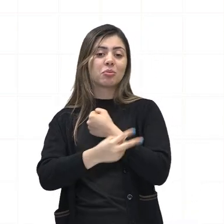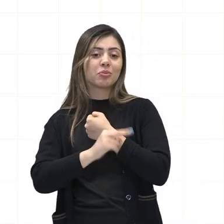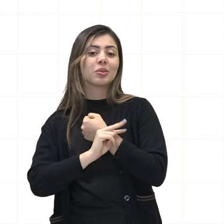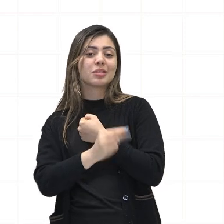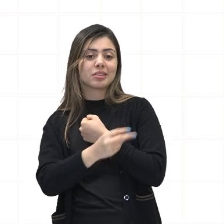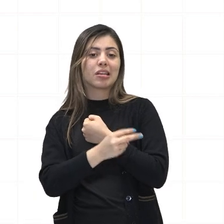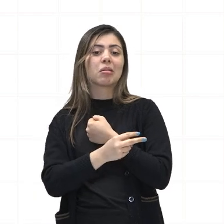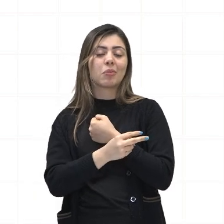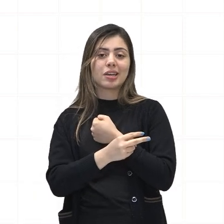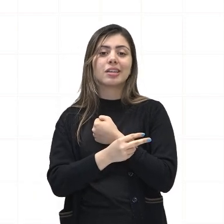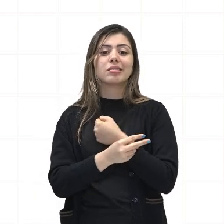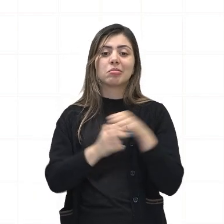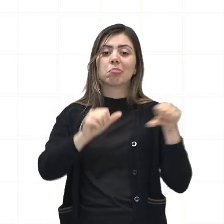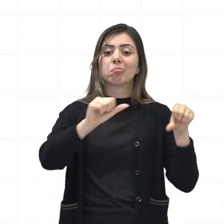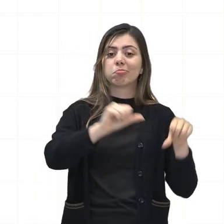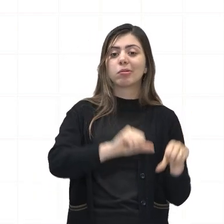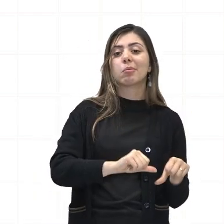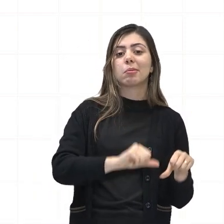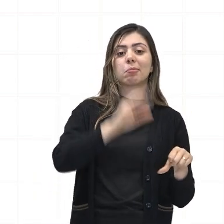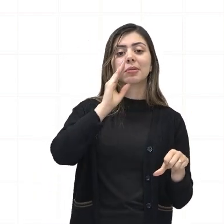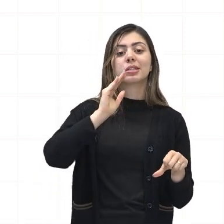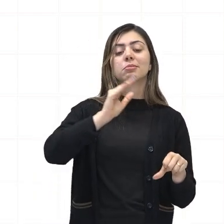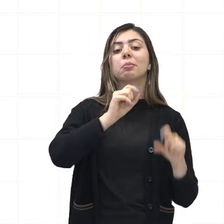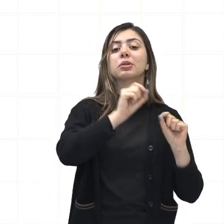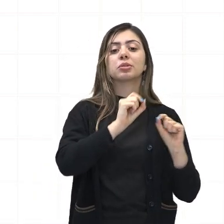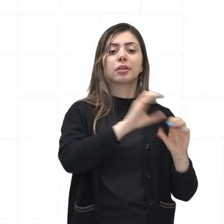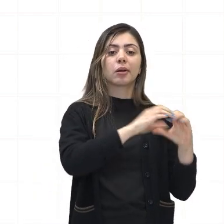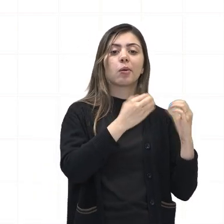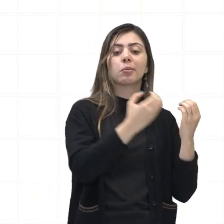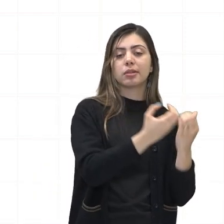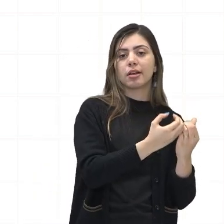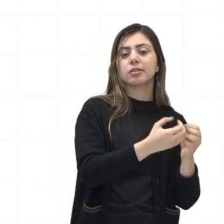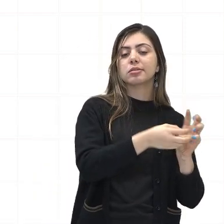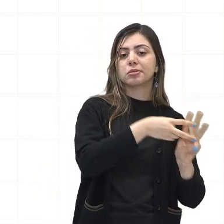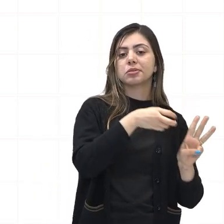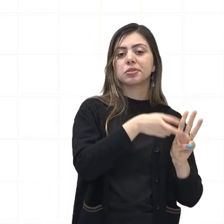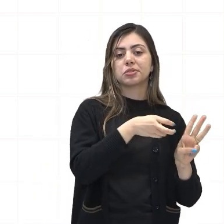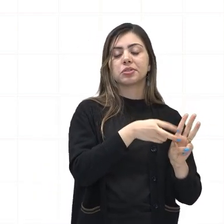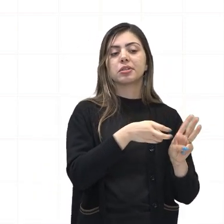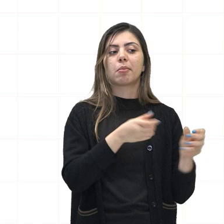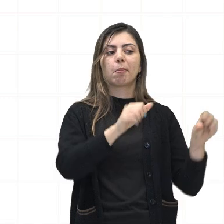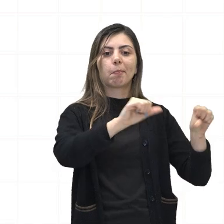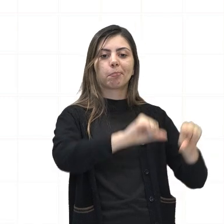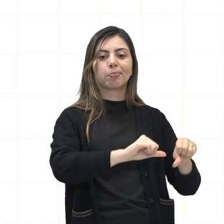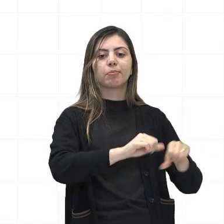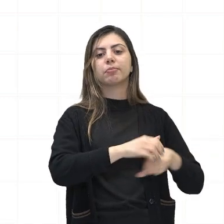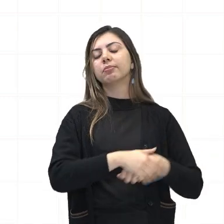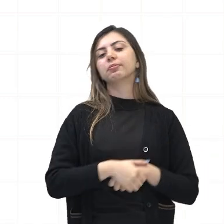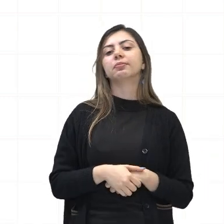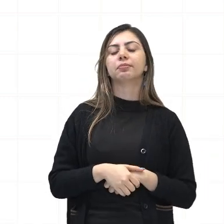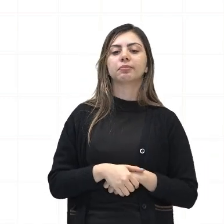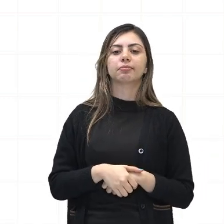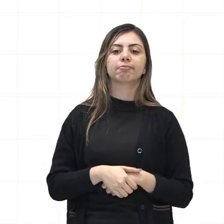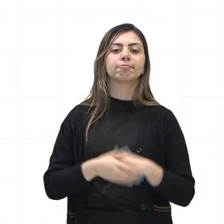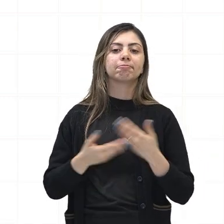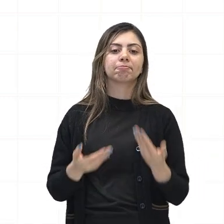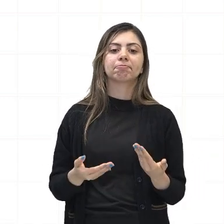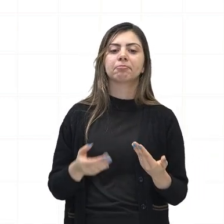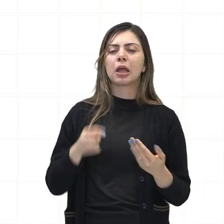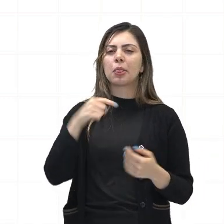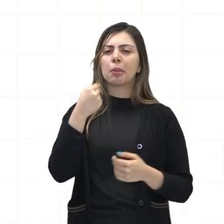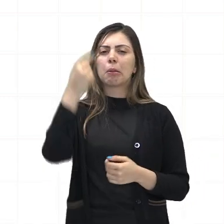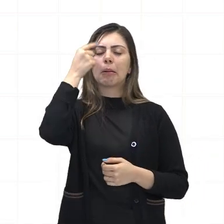negativo significativo, especialmente para as comunidades indígenas. As ideias